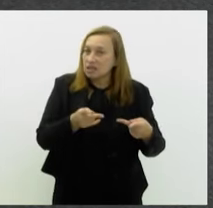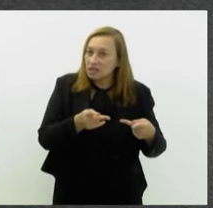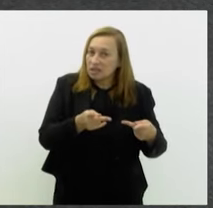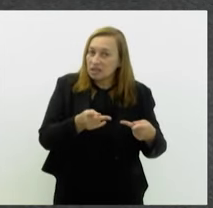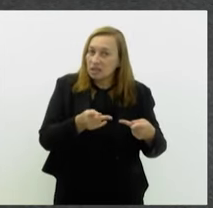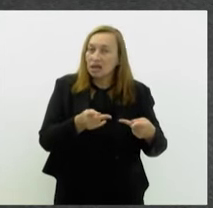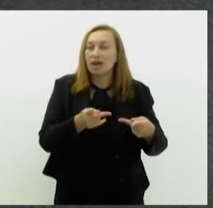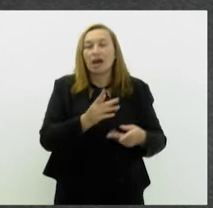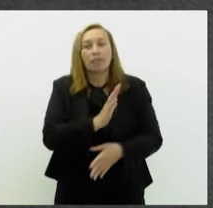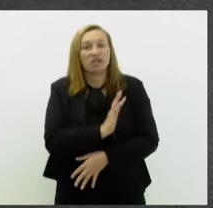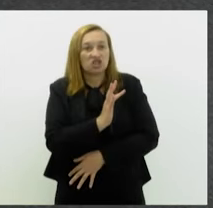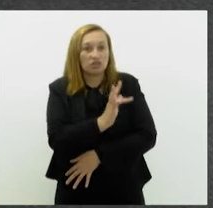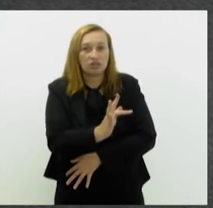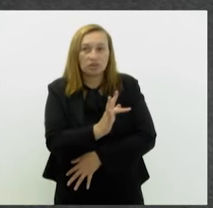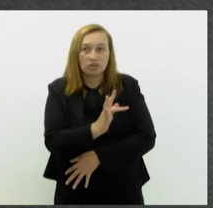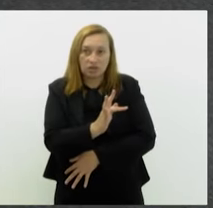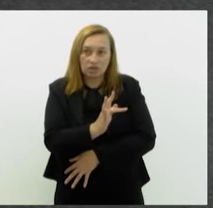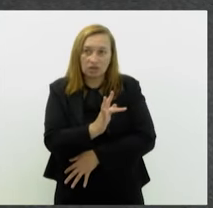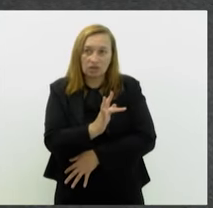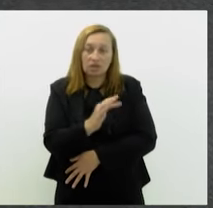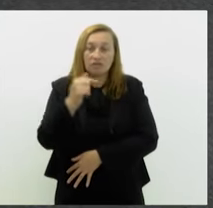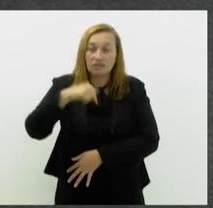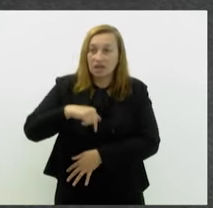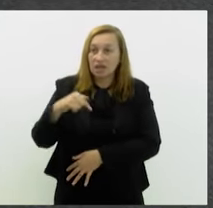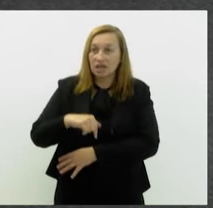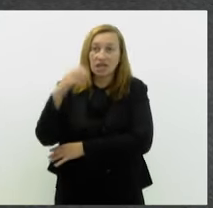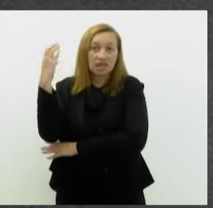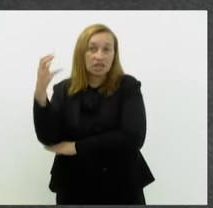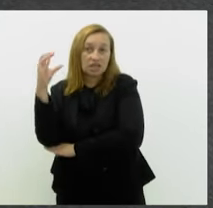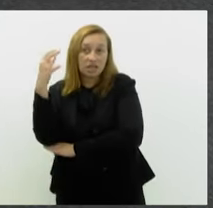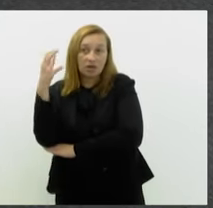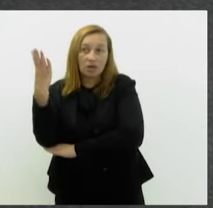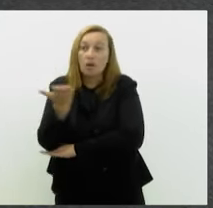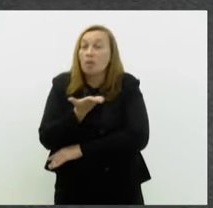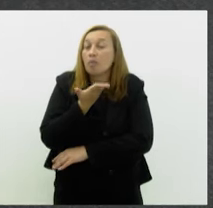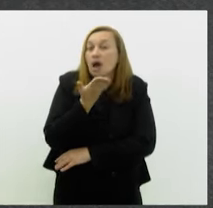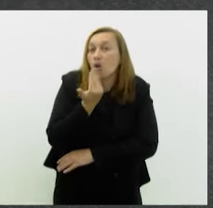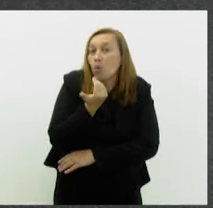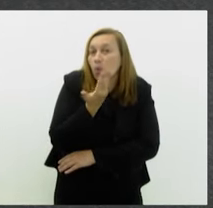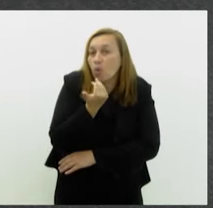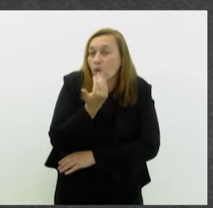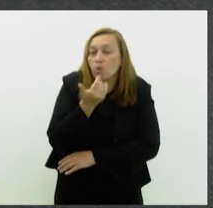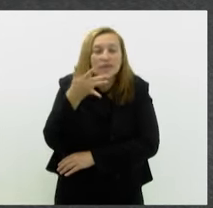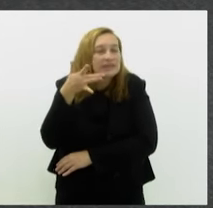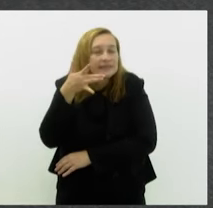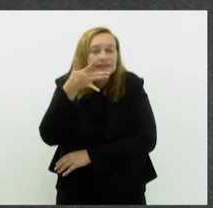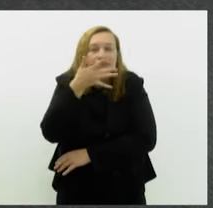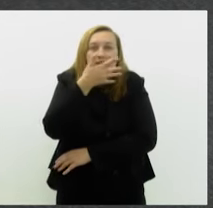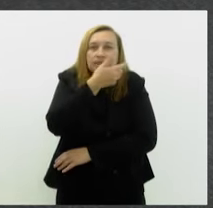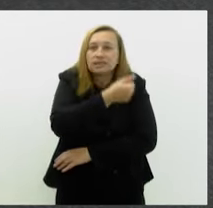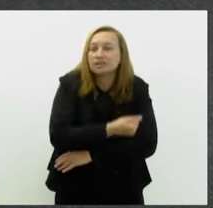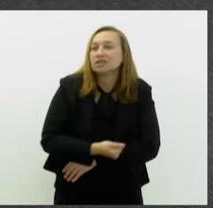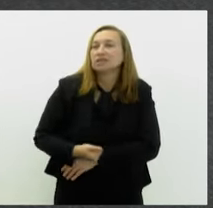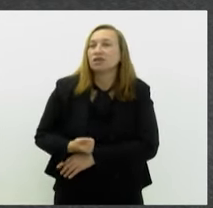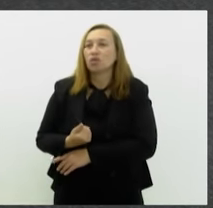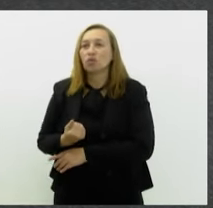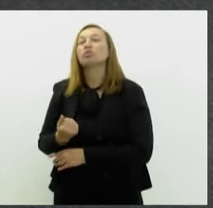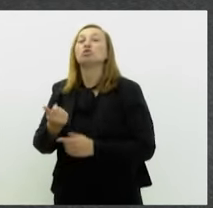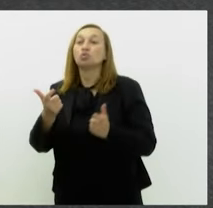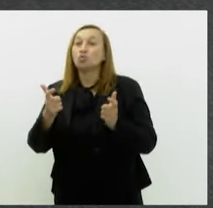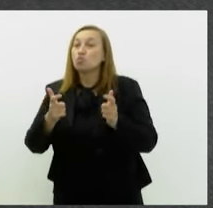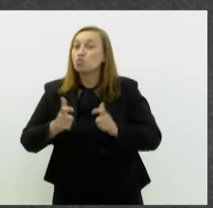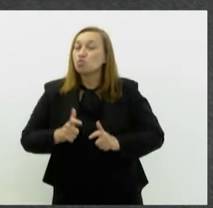Baixada Fluminense, vir aqui na capital, em Niterói, para degustar, não é, as delícias culinárias que